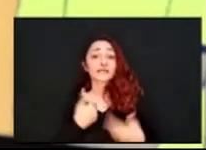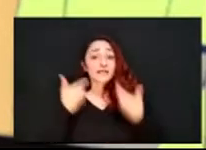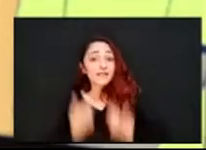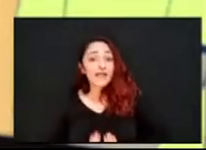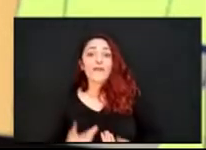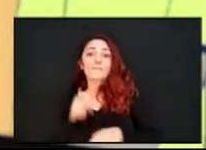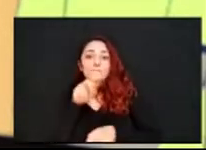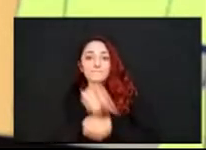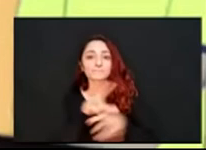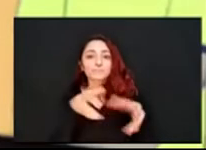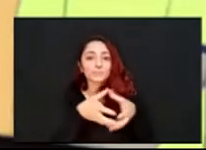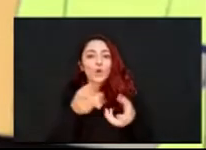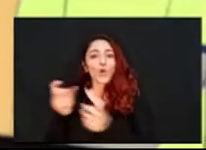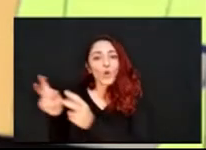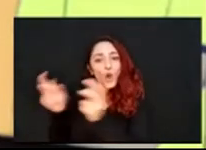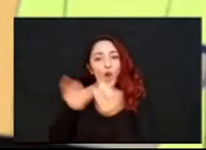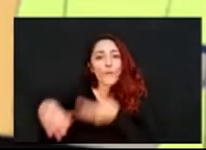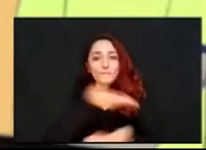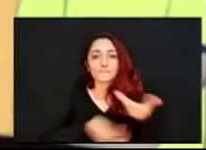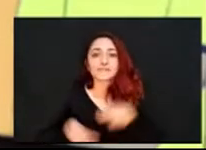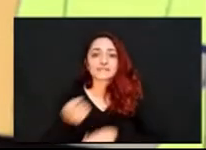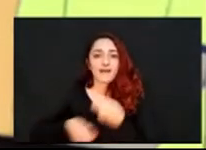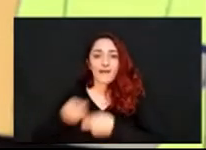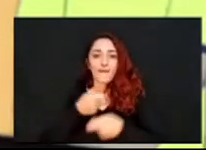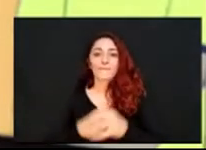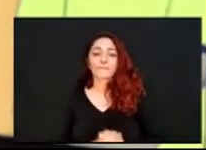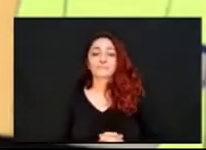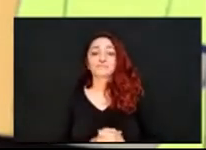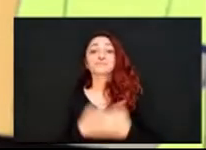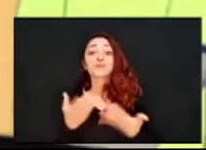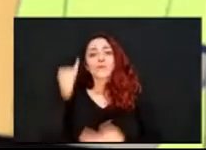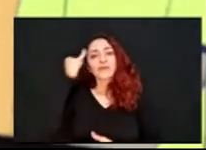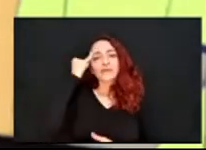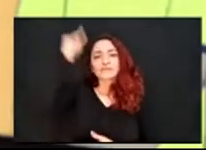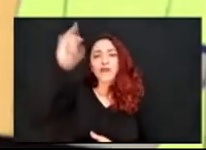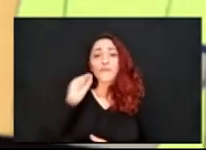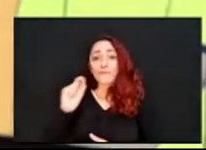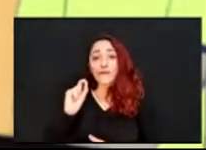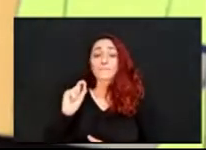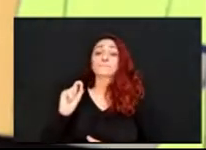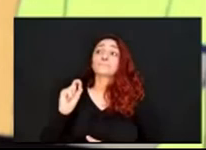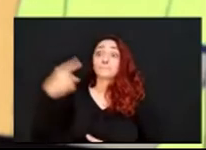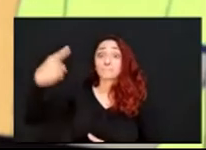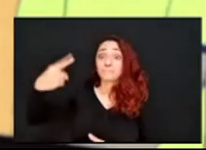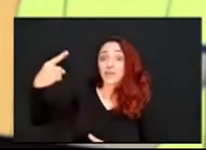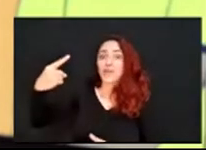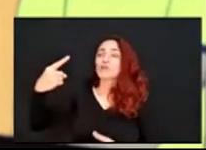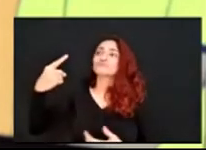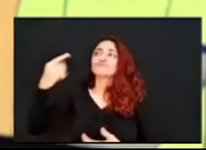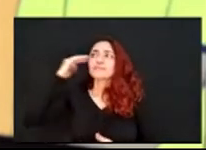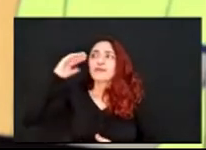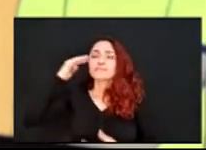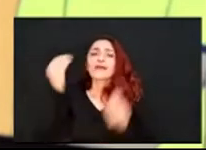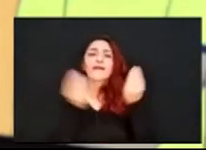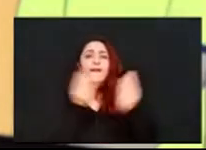comercial bom então A ideia é primeira gente entender quais eram as dores desses fornecedores